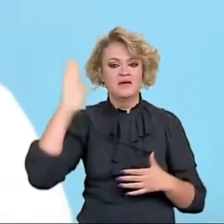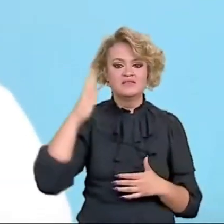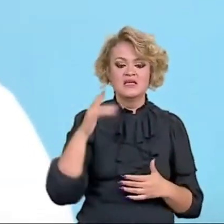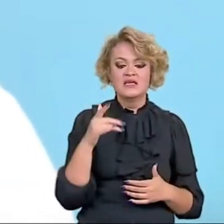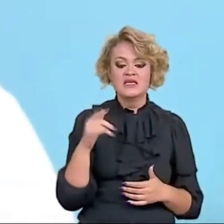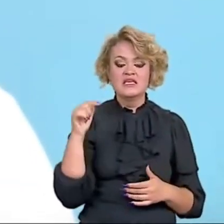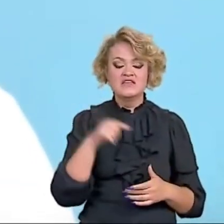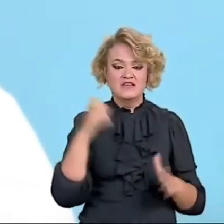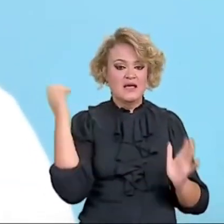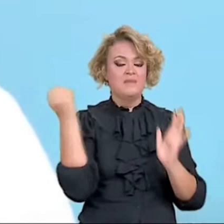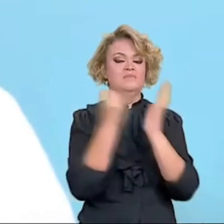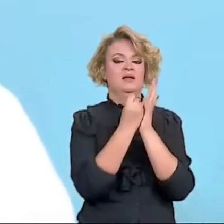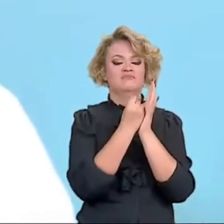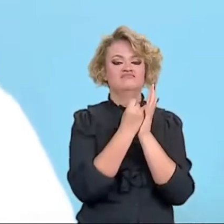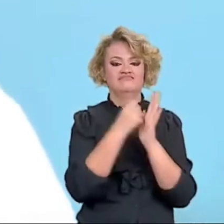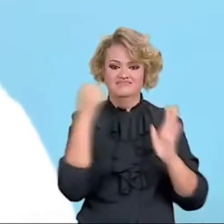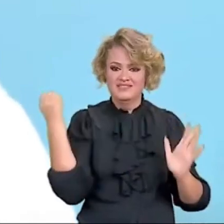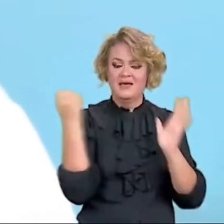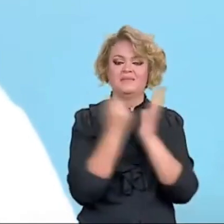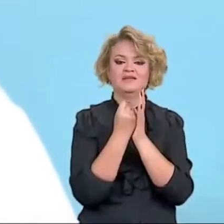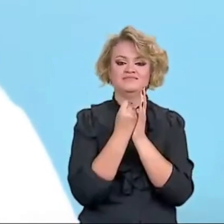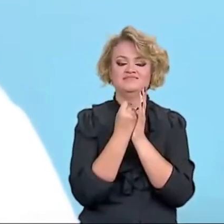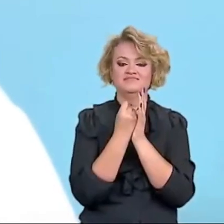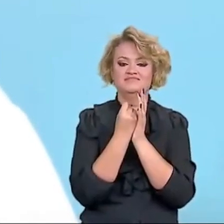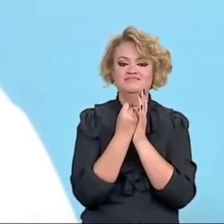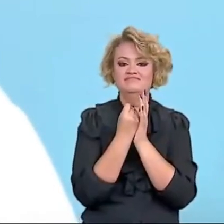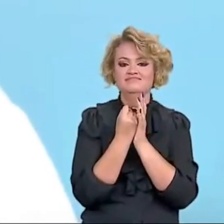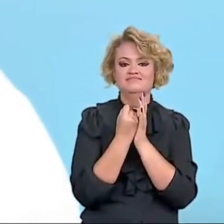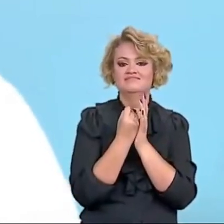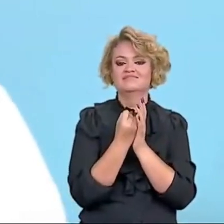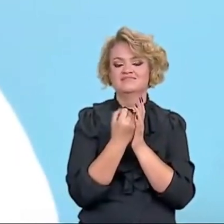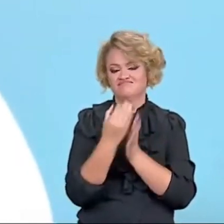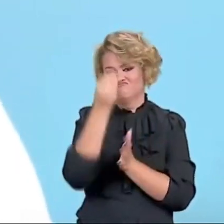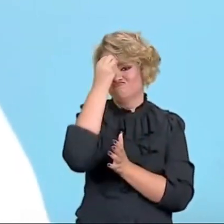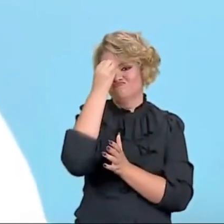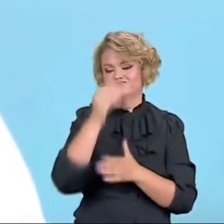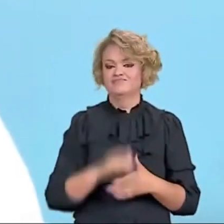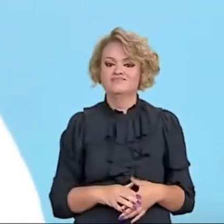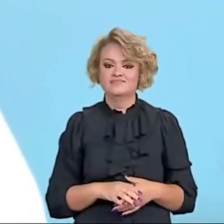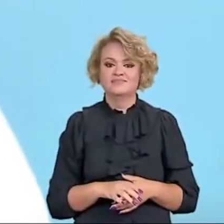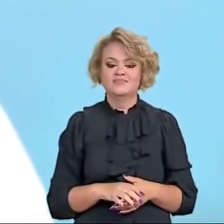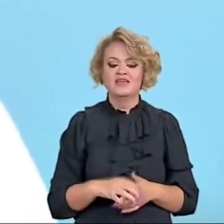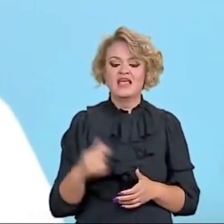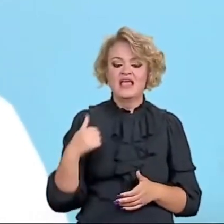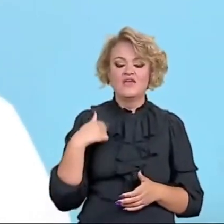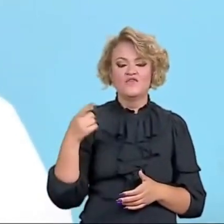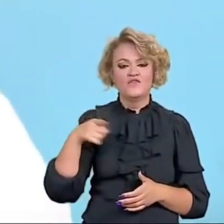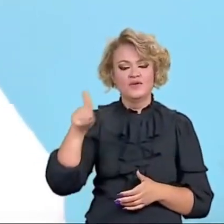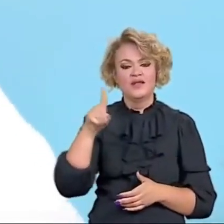marcada para sempre Na cabeça das pessoas. Eu fui agora da COP no Egito.